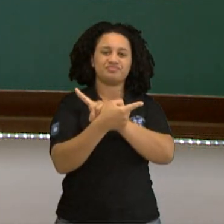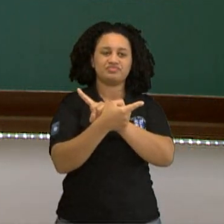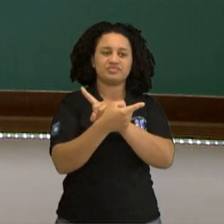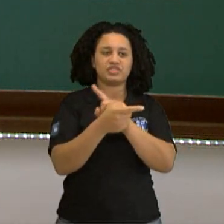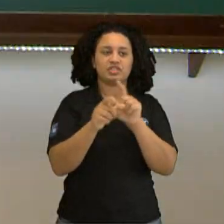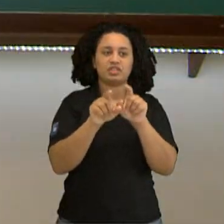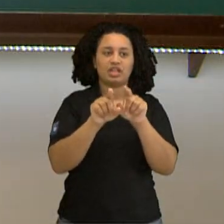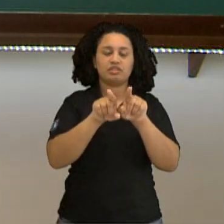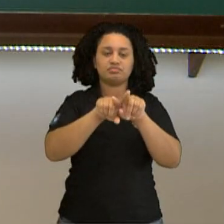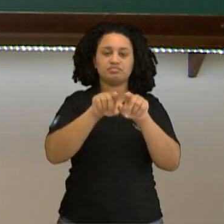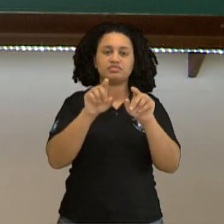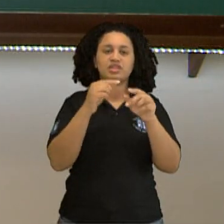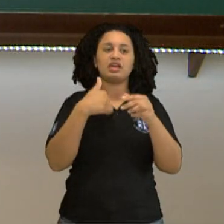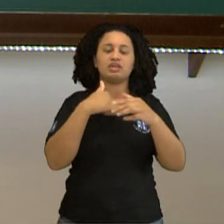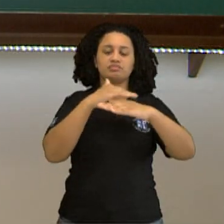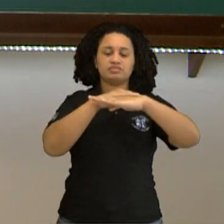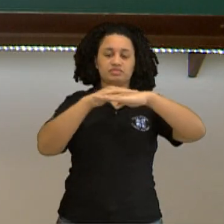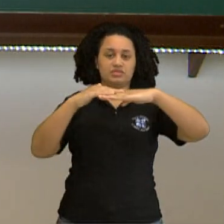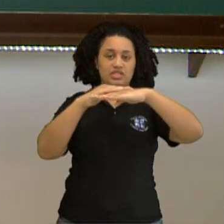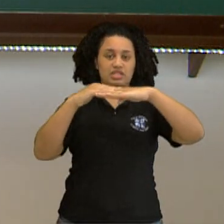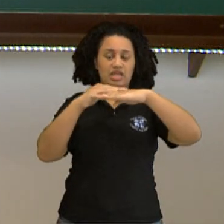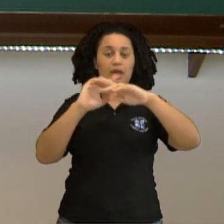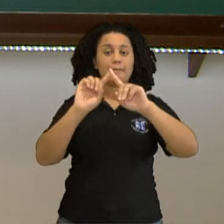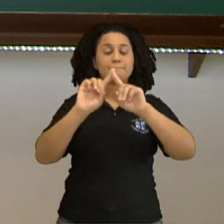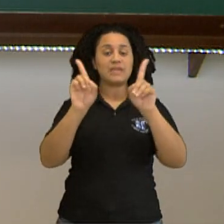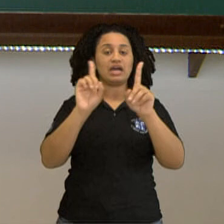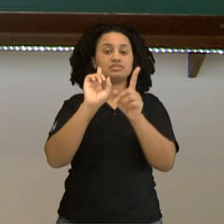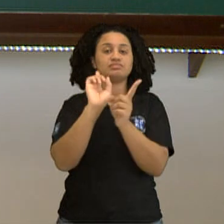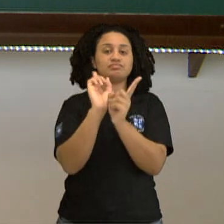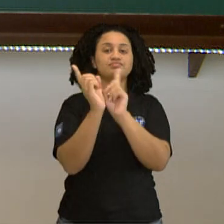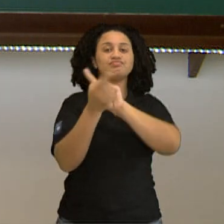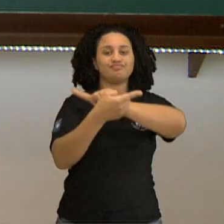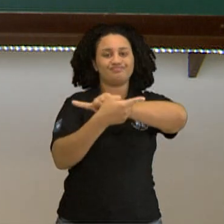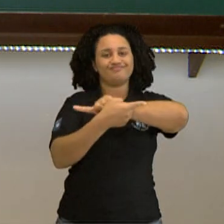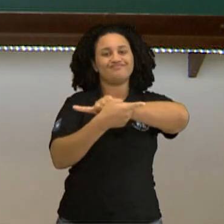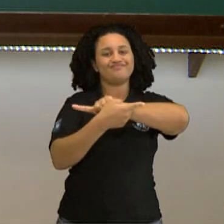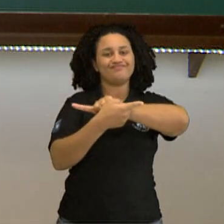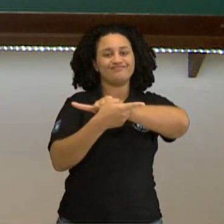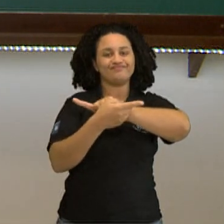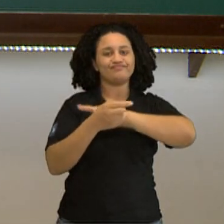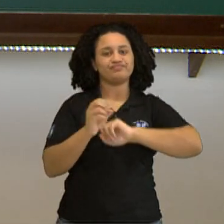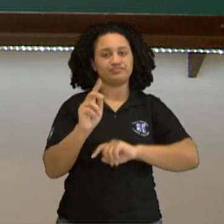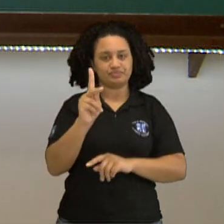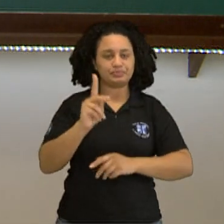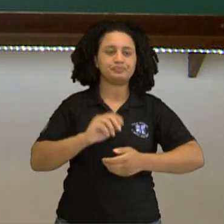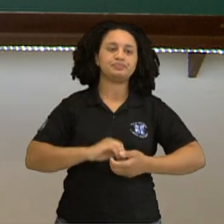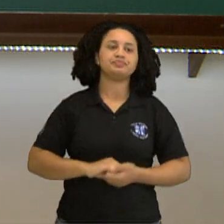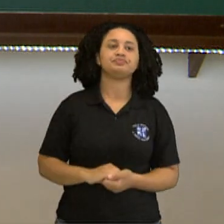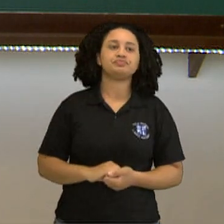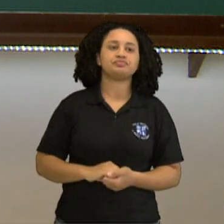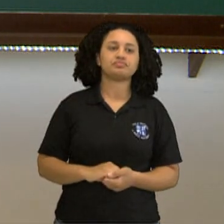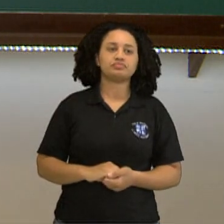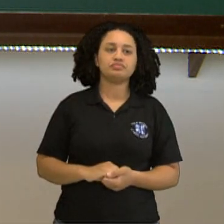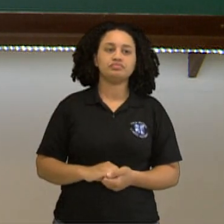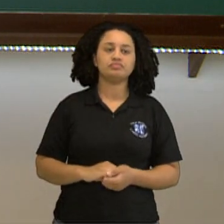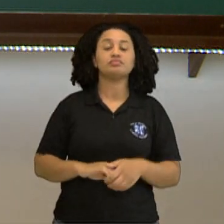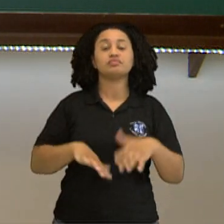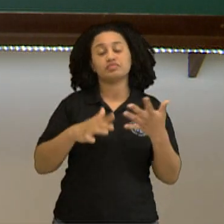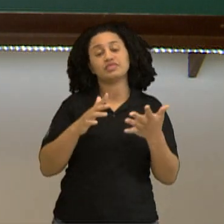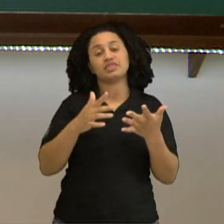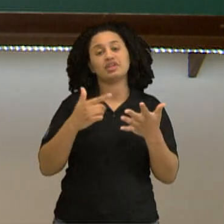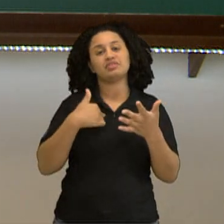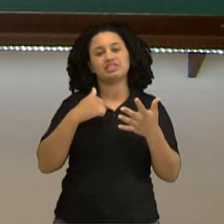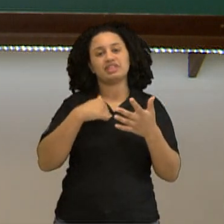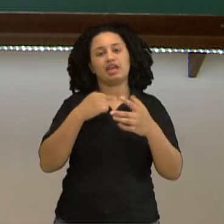mesma direção, ou seja, estão alinhados, mas em sentidos opostos, certo? Traduzindo, você tem